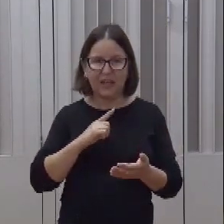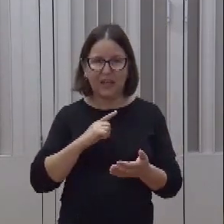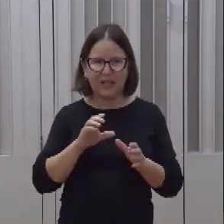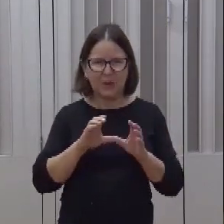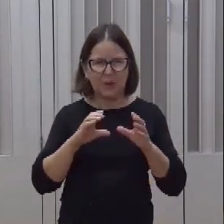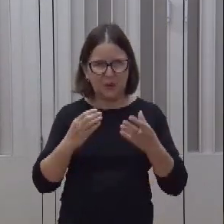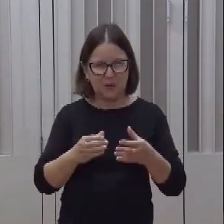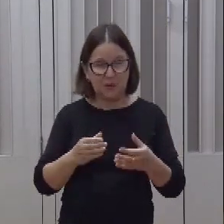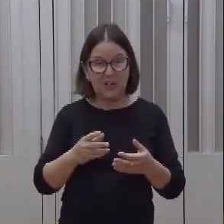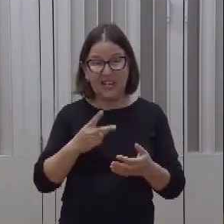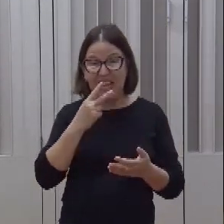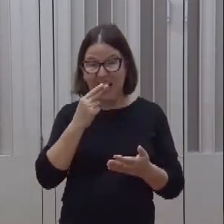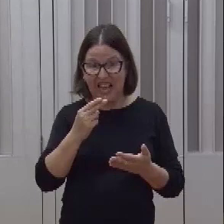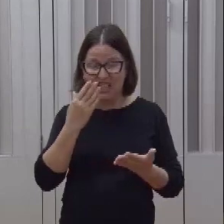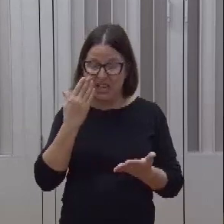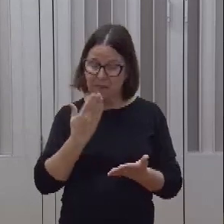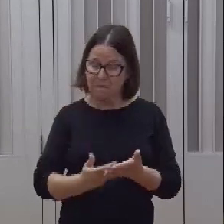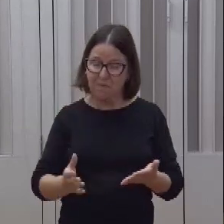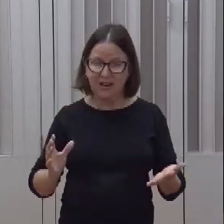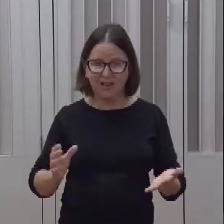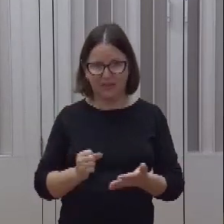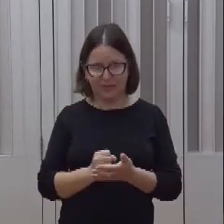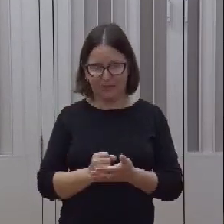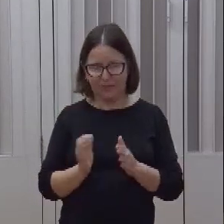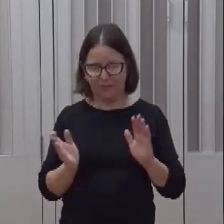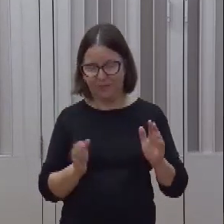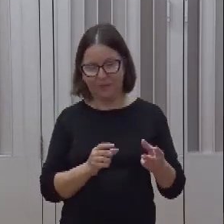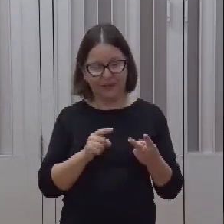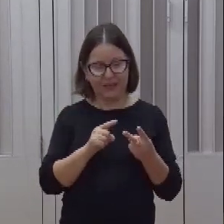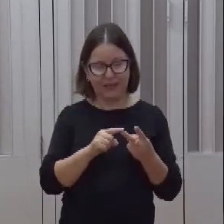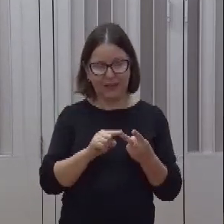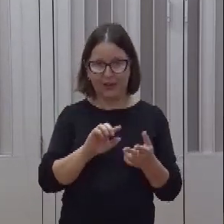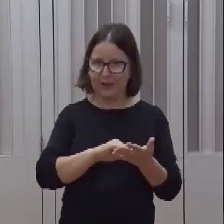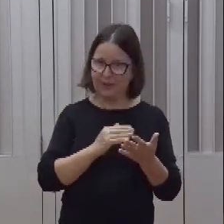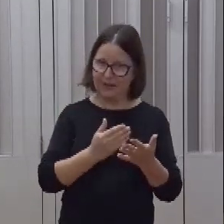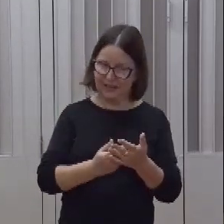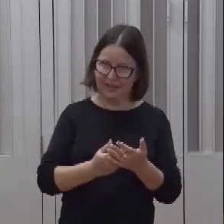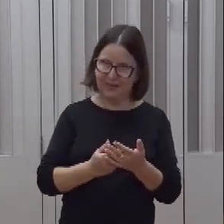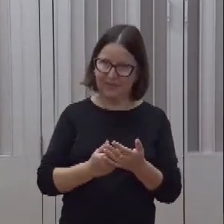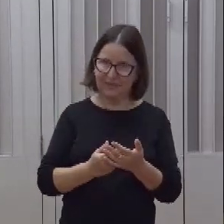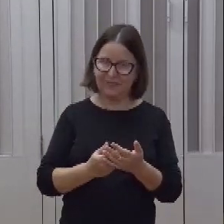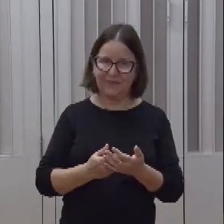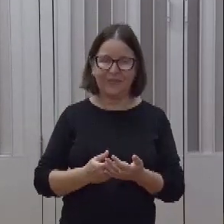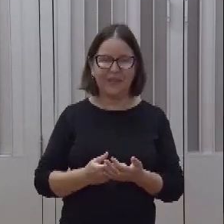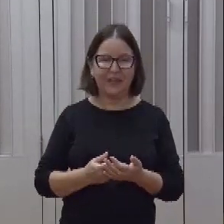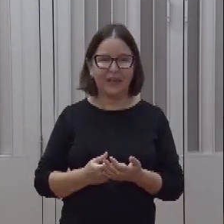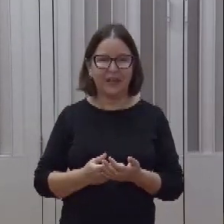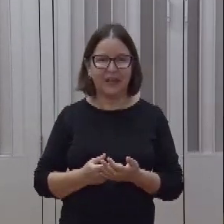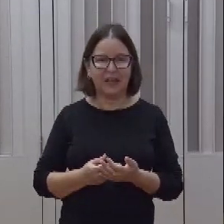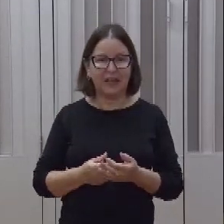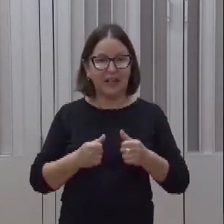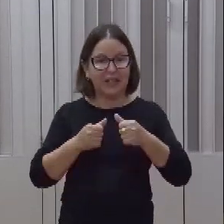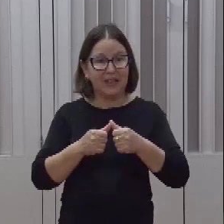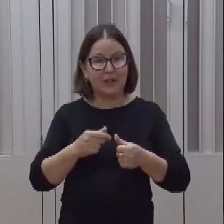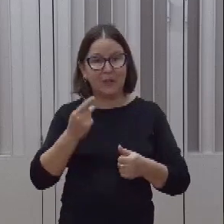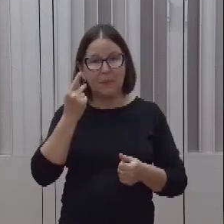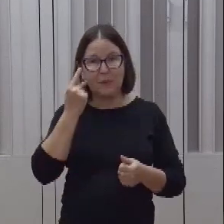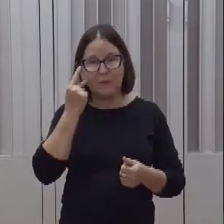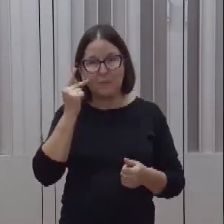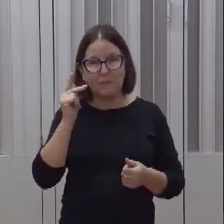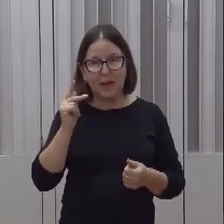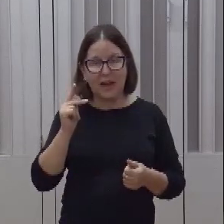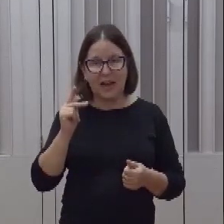A segunda parte, a segunda interpretação, é que ele se aplica apenas àqueles que são